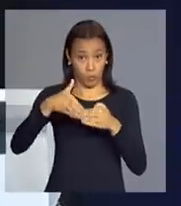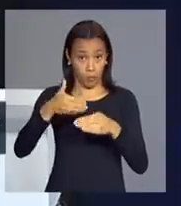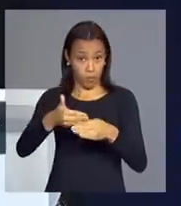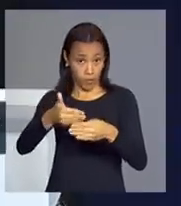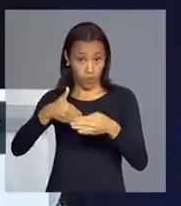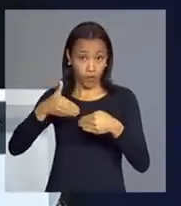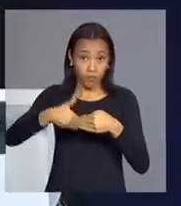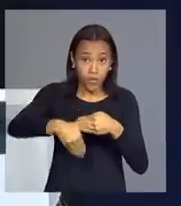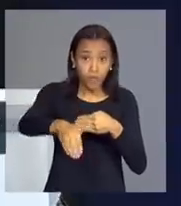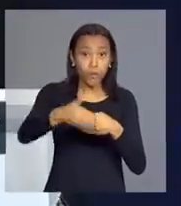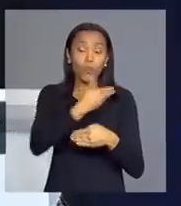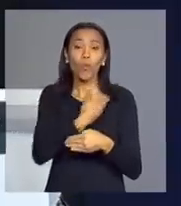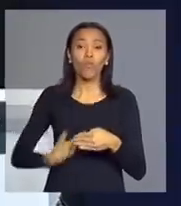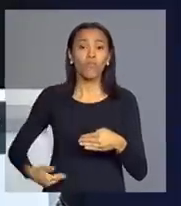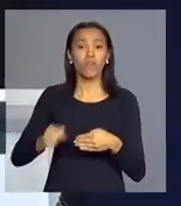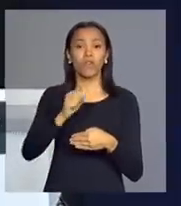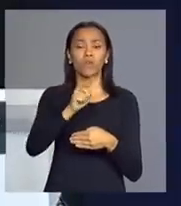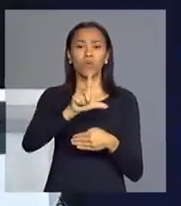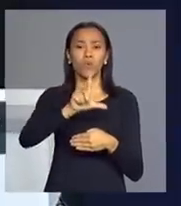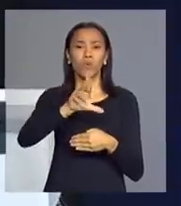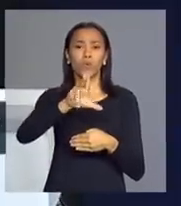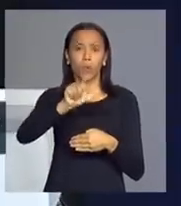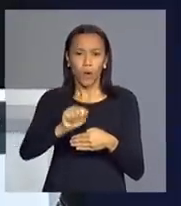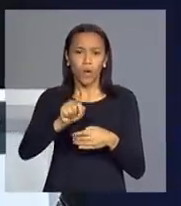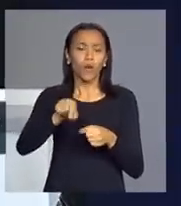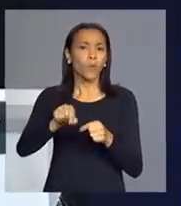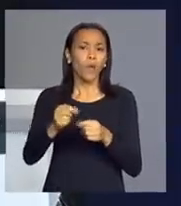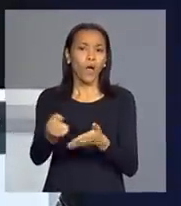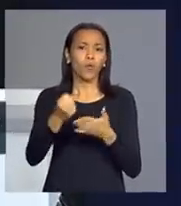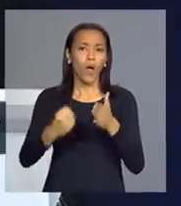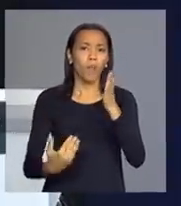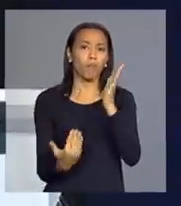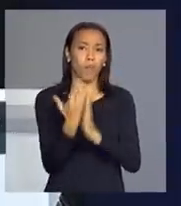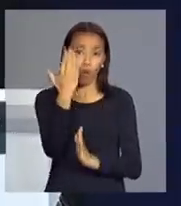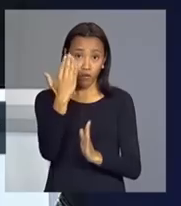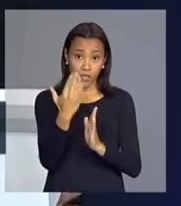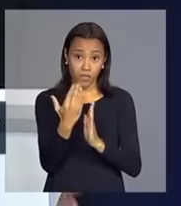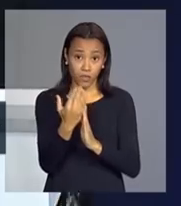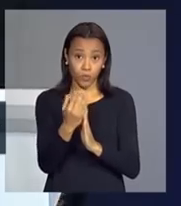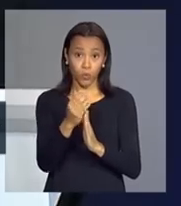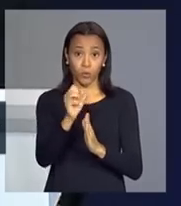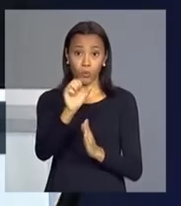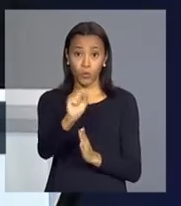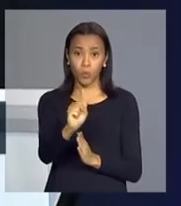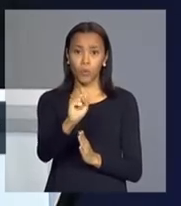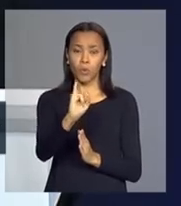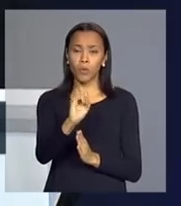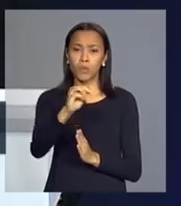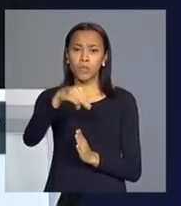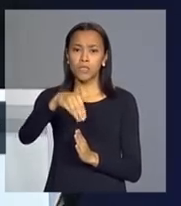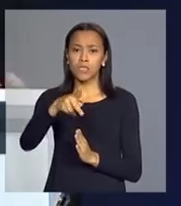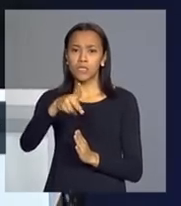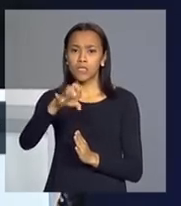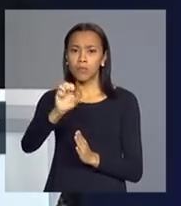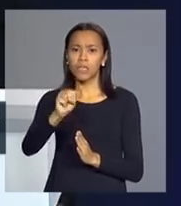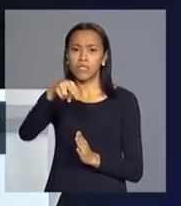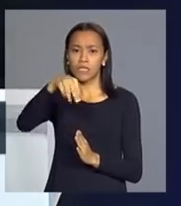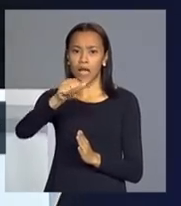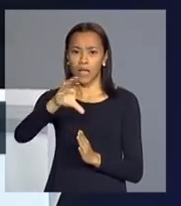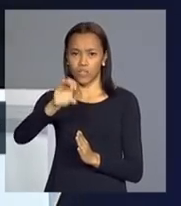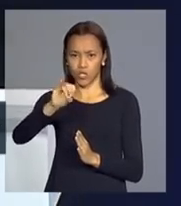a aprovação e a aplicação da proposta do Simples Nacional, que reduziu, unificou